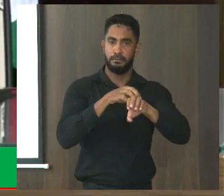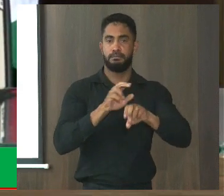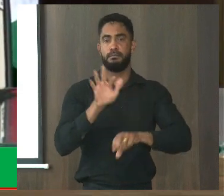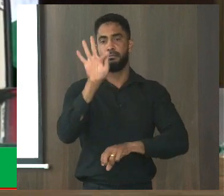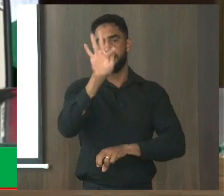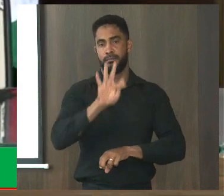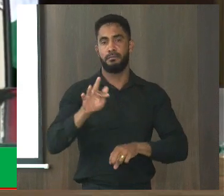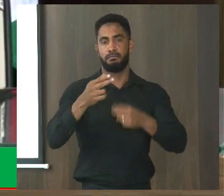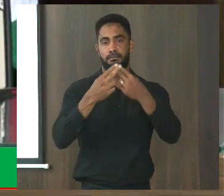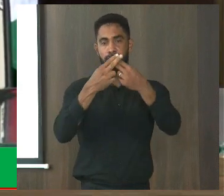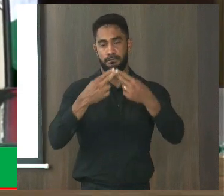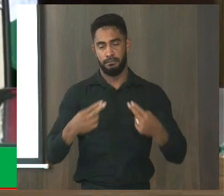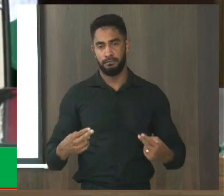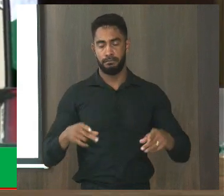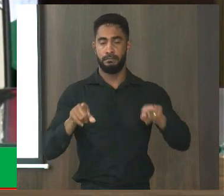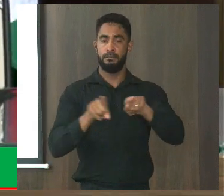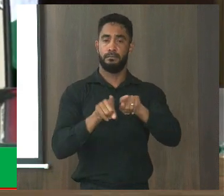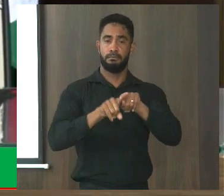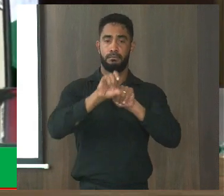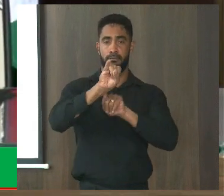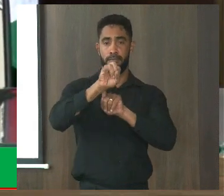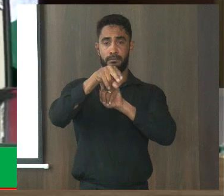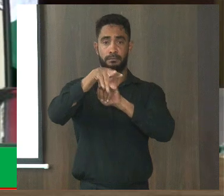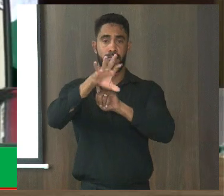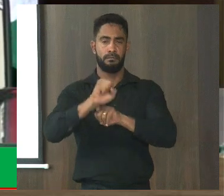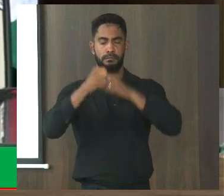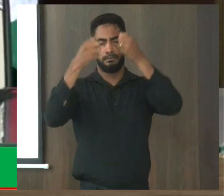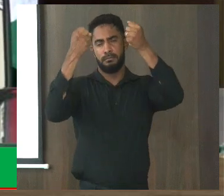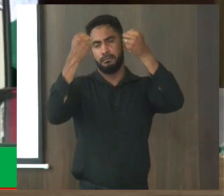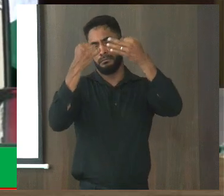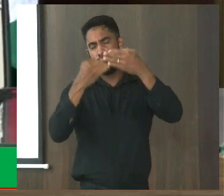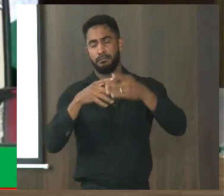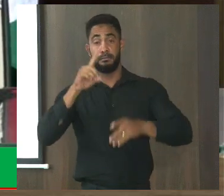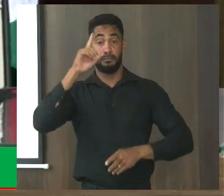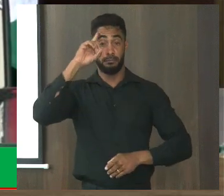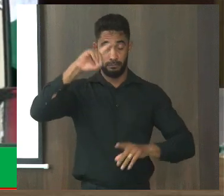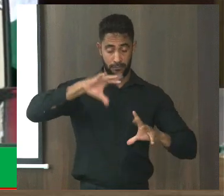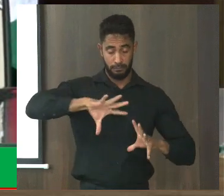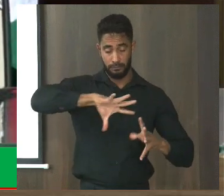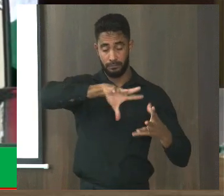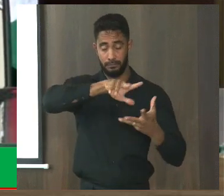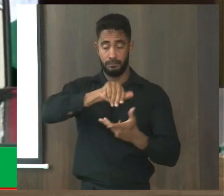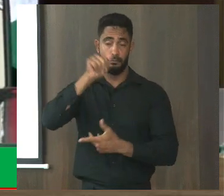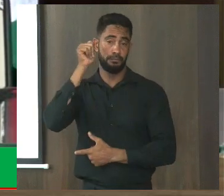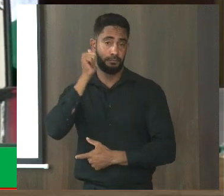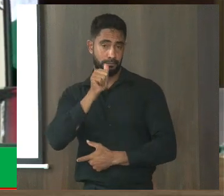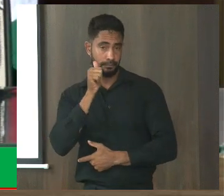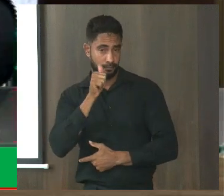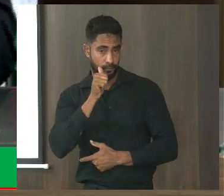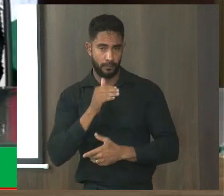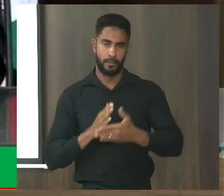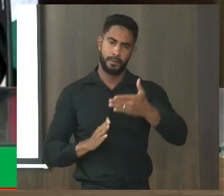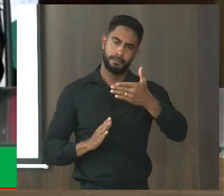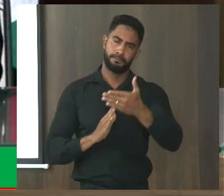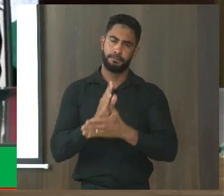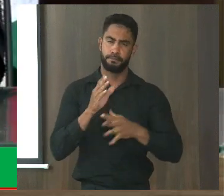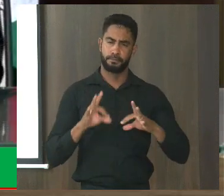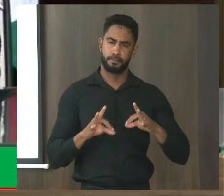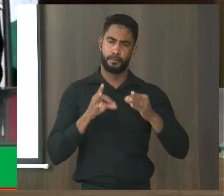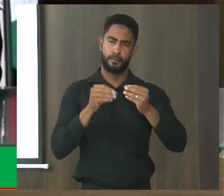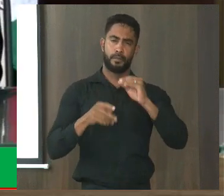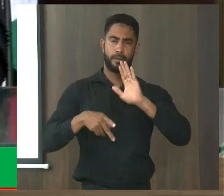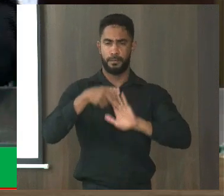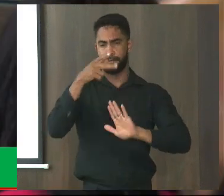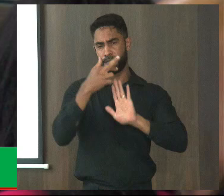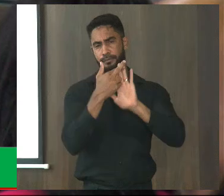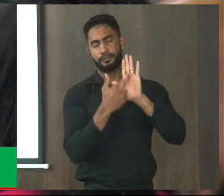tema Dia Internacional da Mulher. Passou-se a discussão e votação em primeiro turno, aprovados por unanimidade, o projeto de lei, projeto de